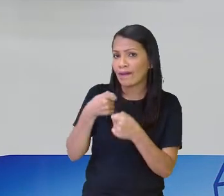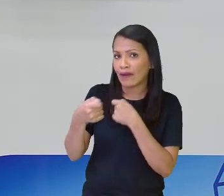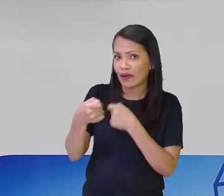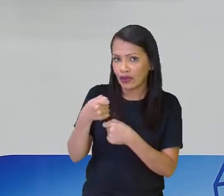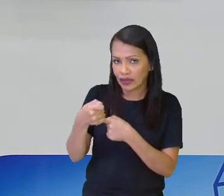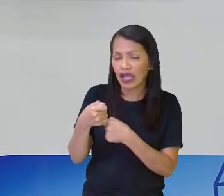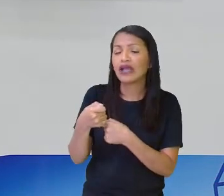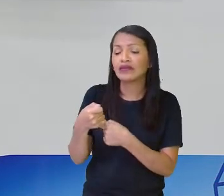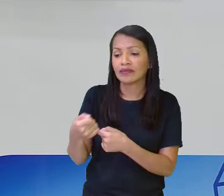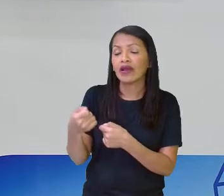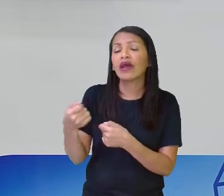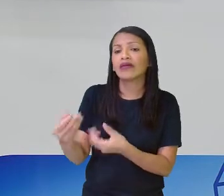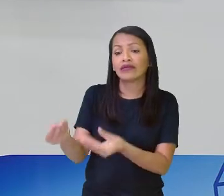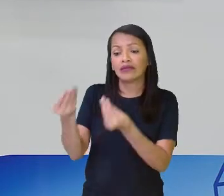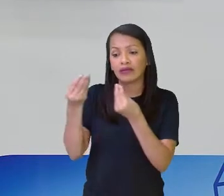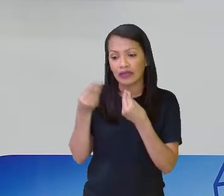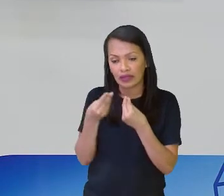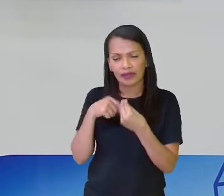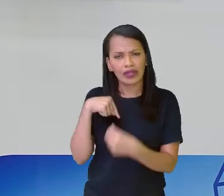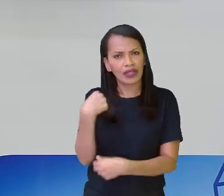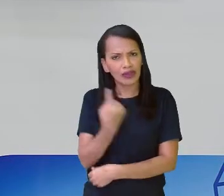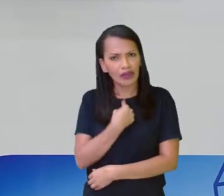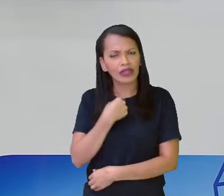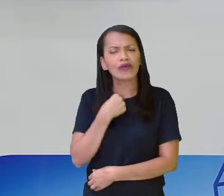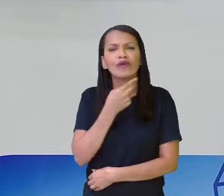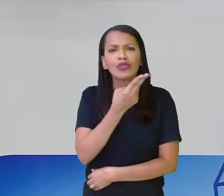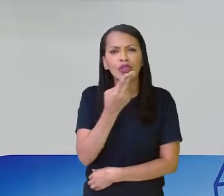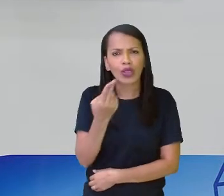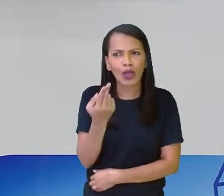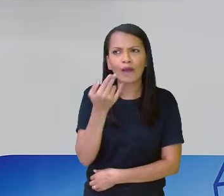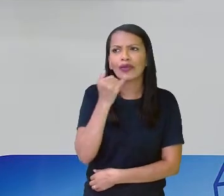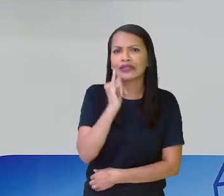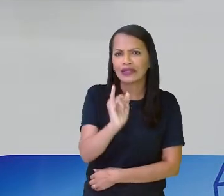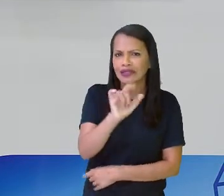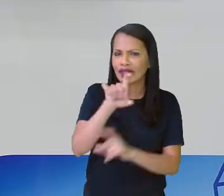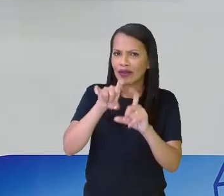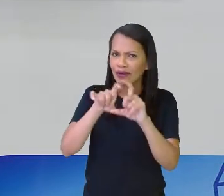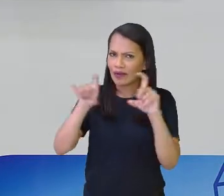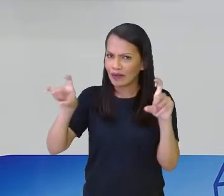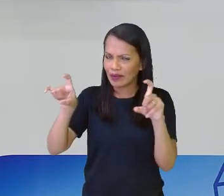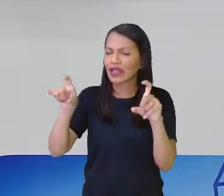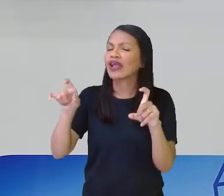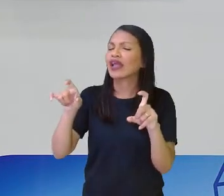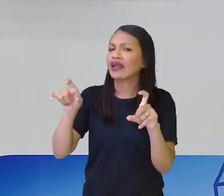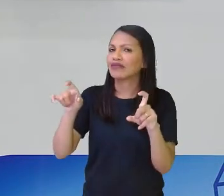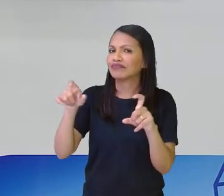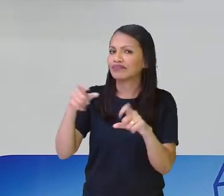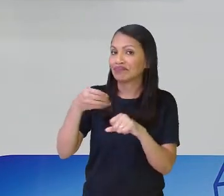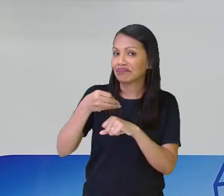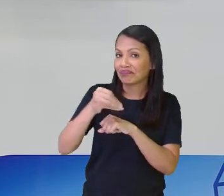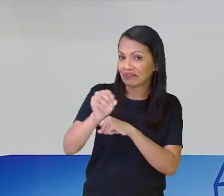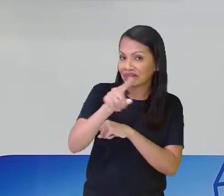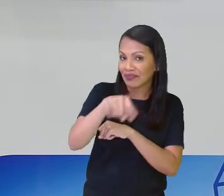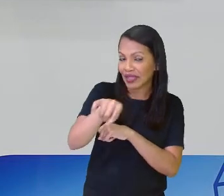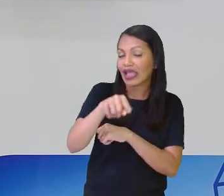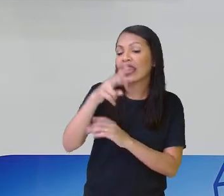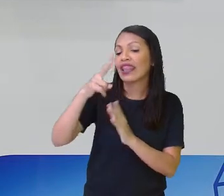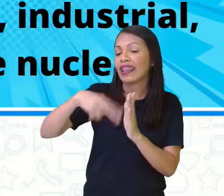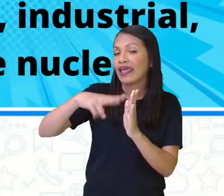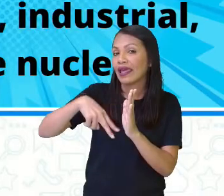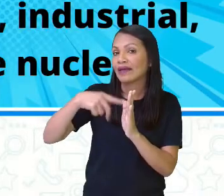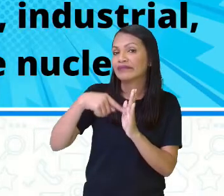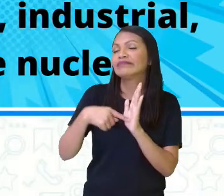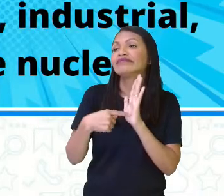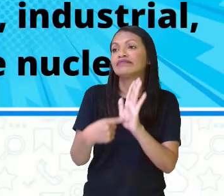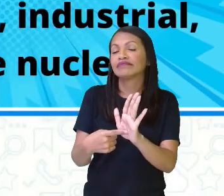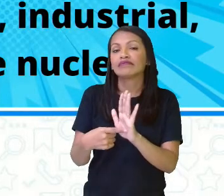mandar para a gente aqui, que eu vou ter o maior prazer de citar o teu nome e, quem sabe, ler aqui um trechinho da tua reportagem. Diante disso, o lixo pode